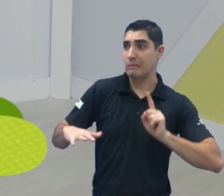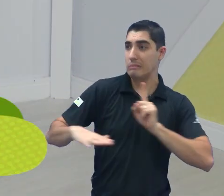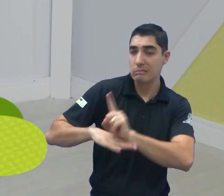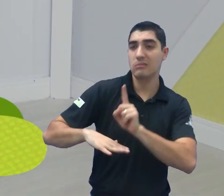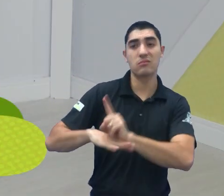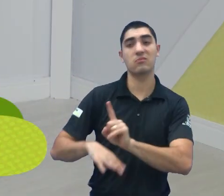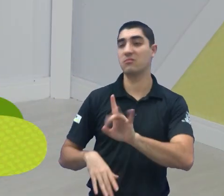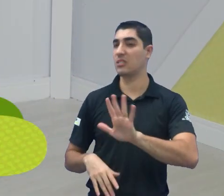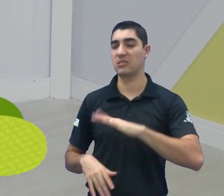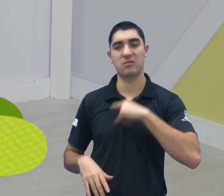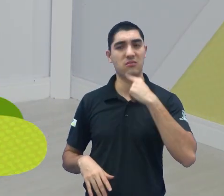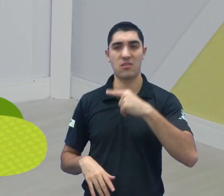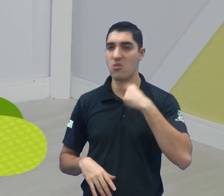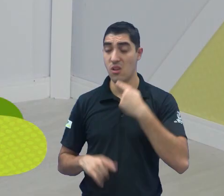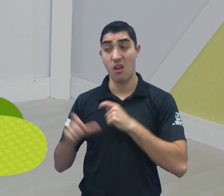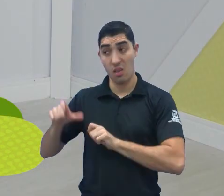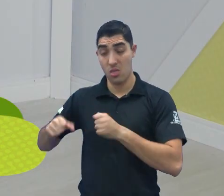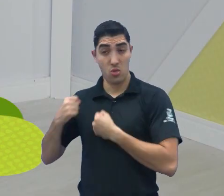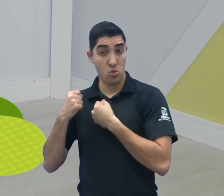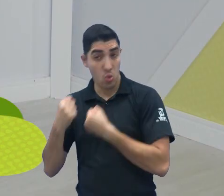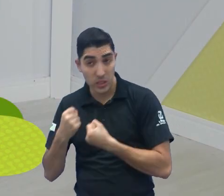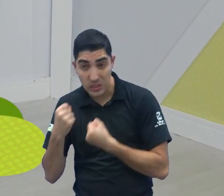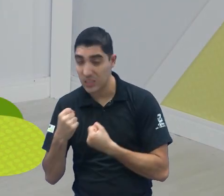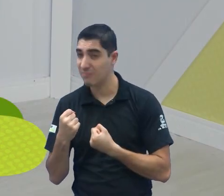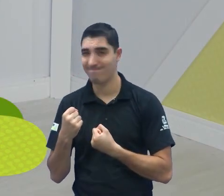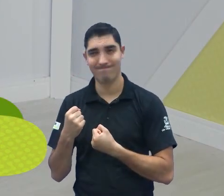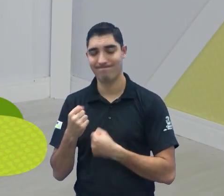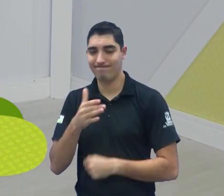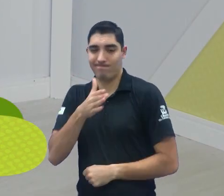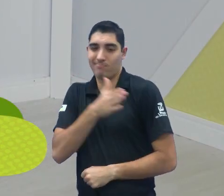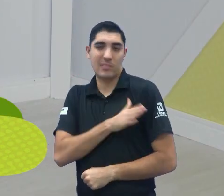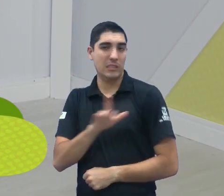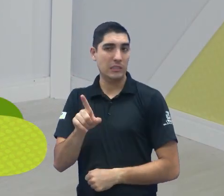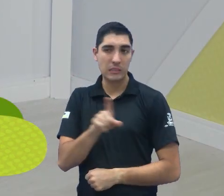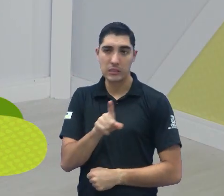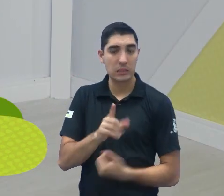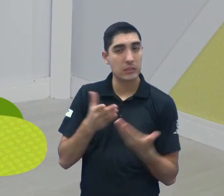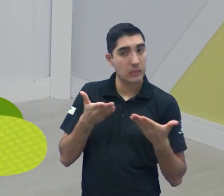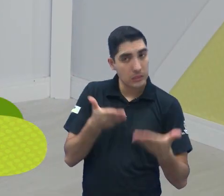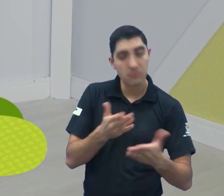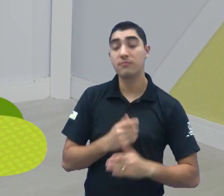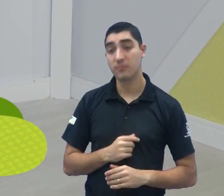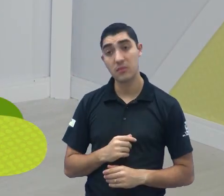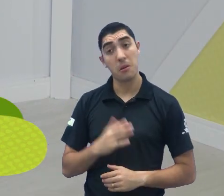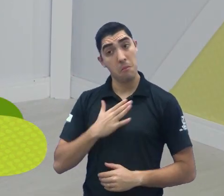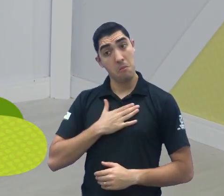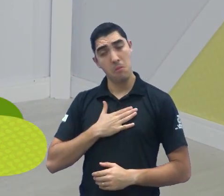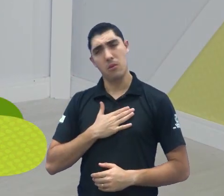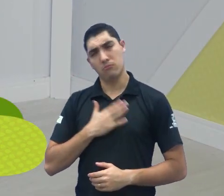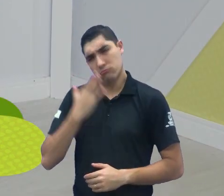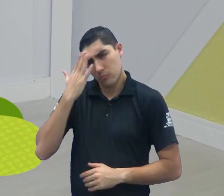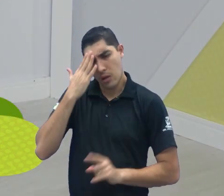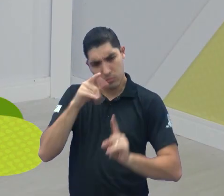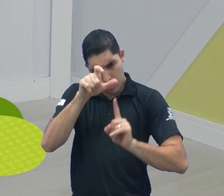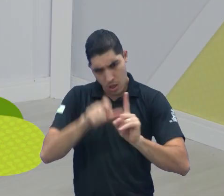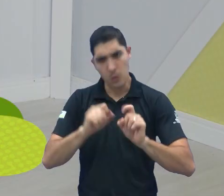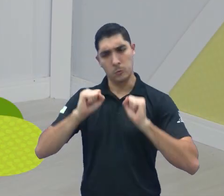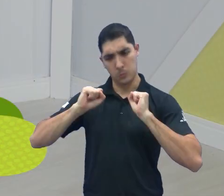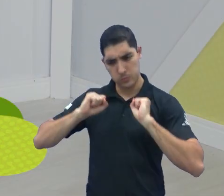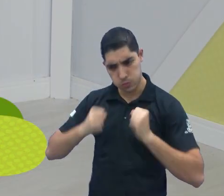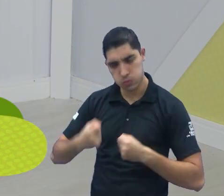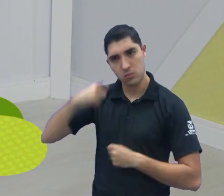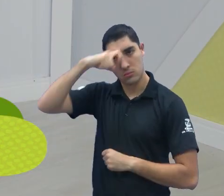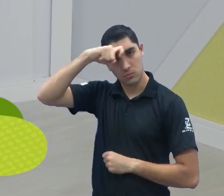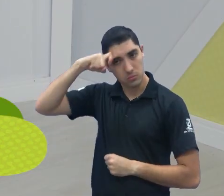caiu nas graças, não deu certo com a camisa do São José. Não tenho dúvida que é um rapaz trabalhador, não tenho dúvida que ele acorda